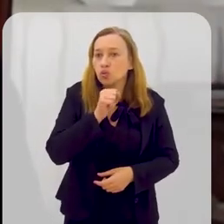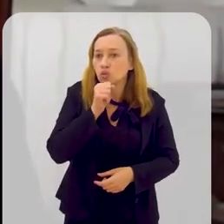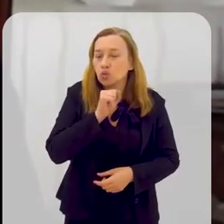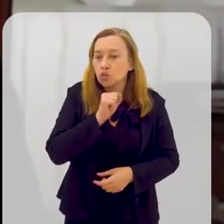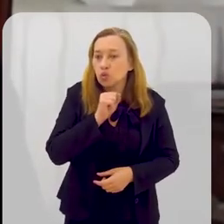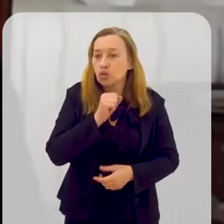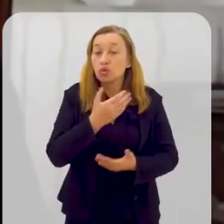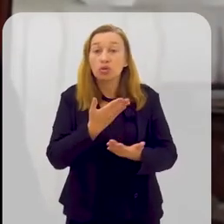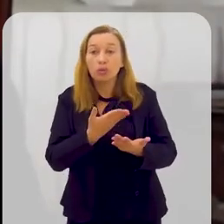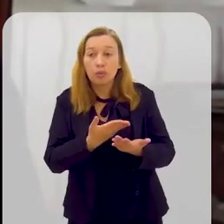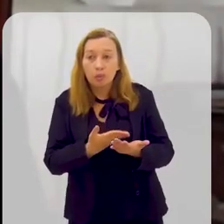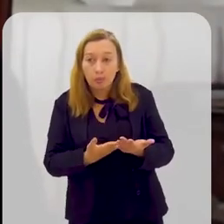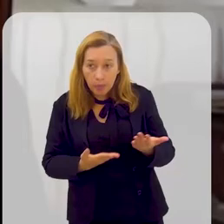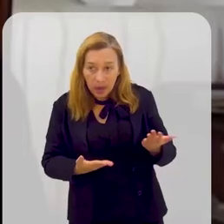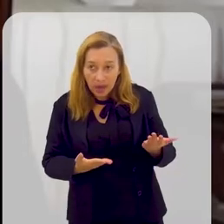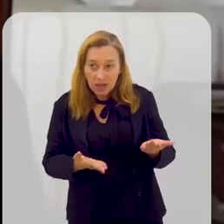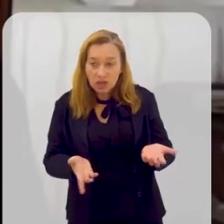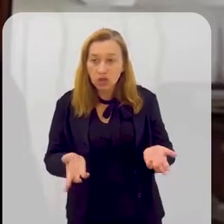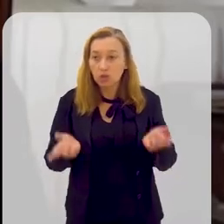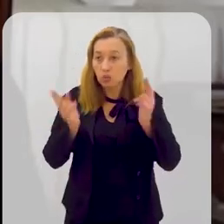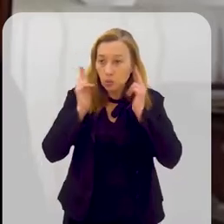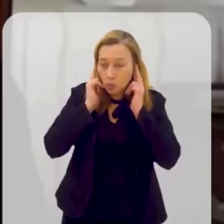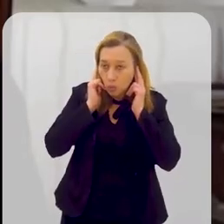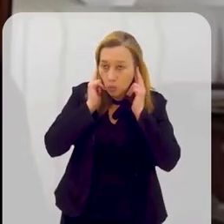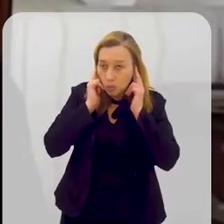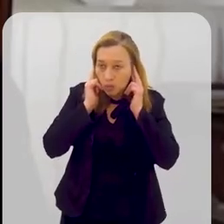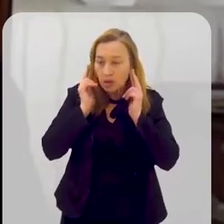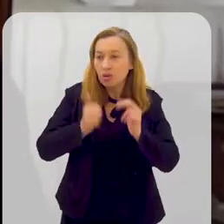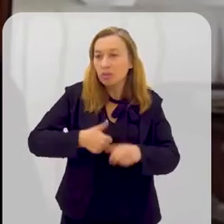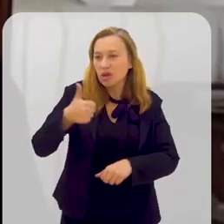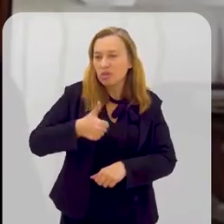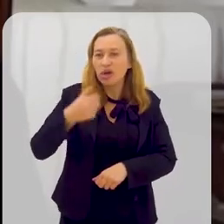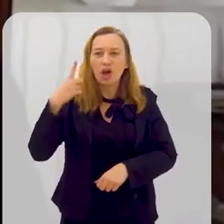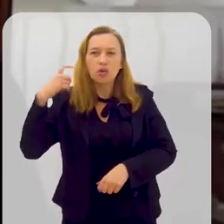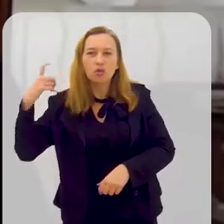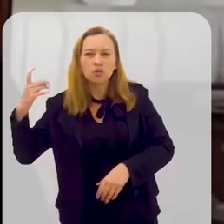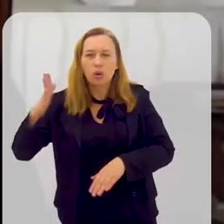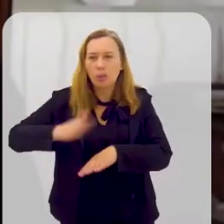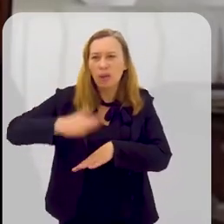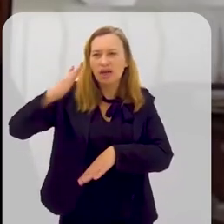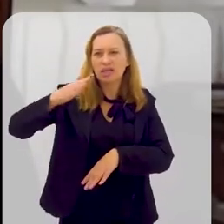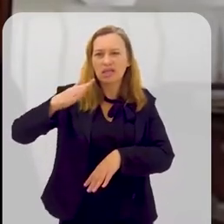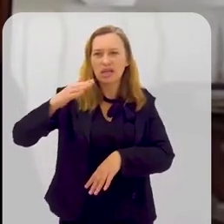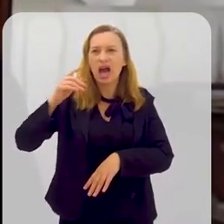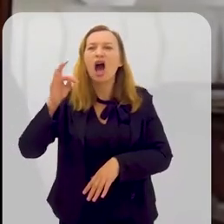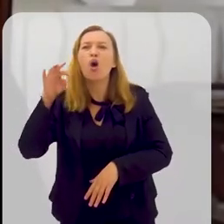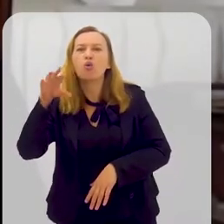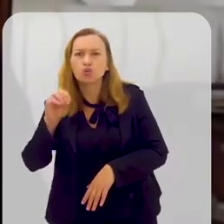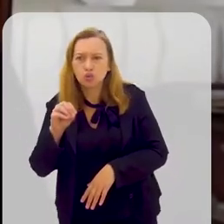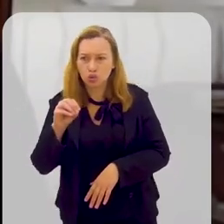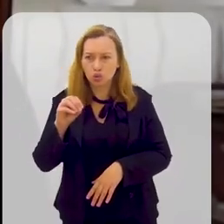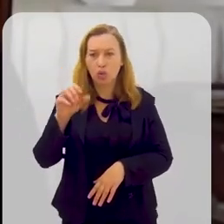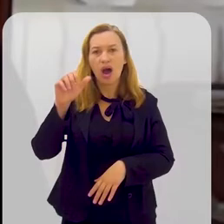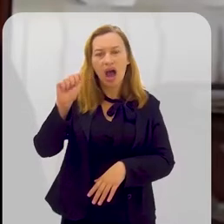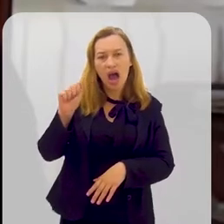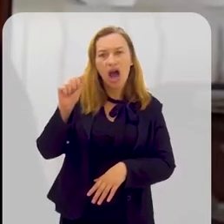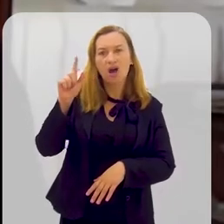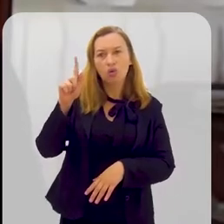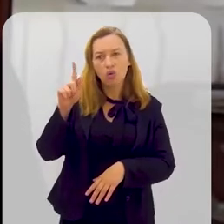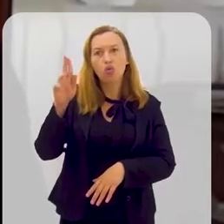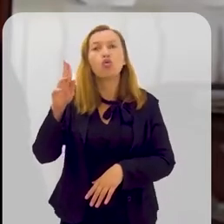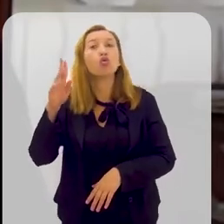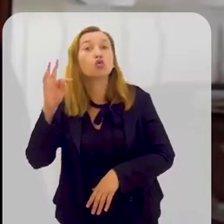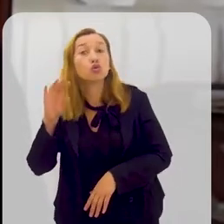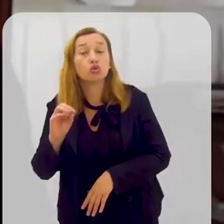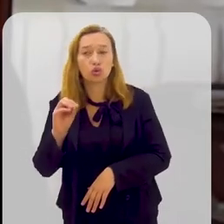a chamada prévia a cozinha o que se perde primeiro são os sons de frequência mais alta ou seja os sons